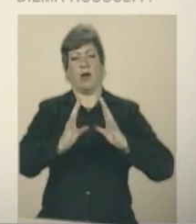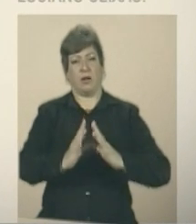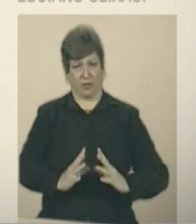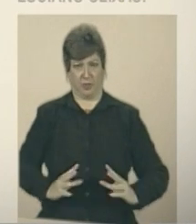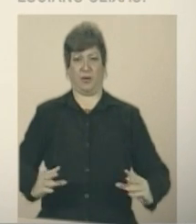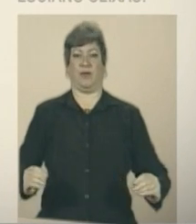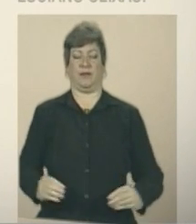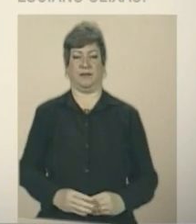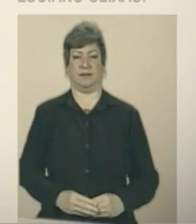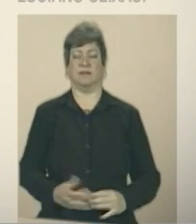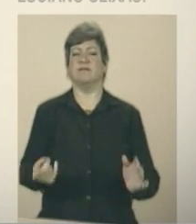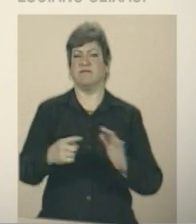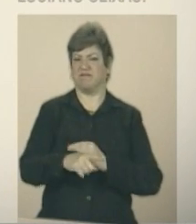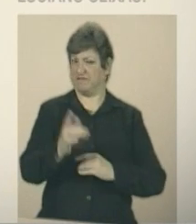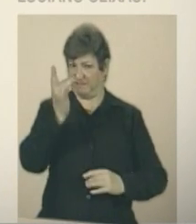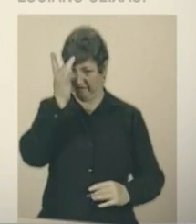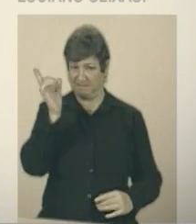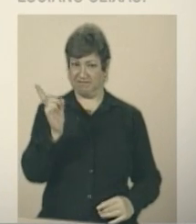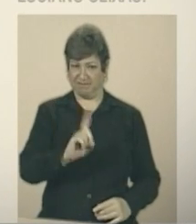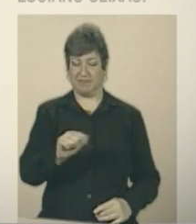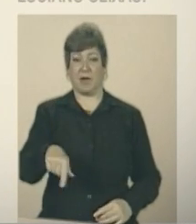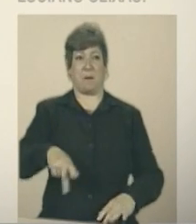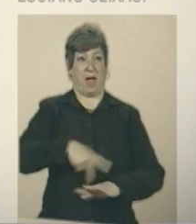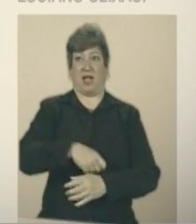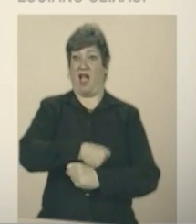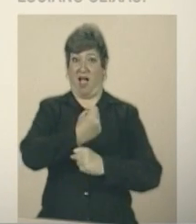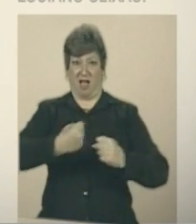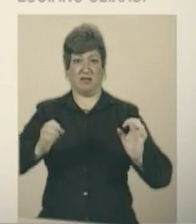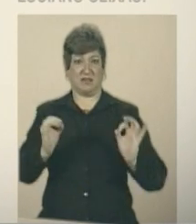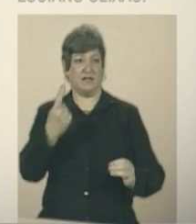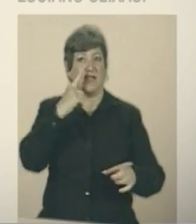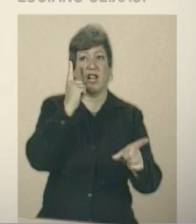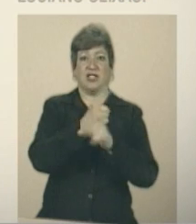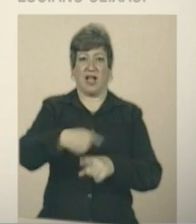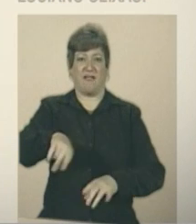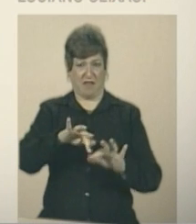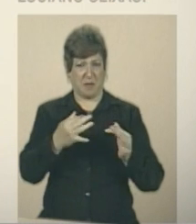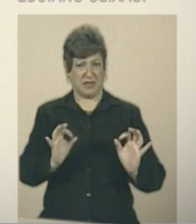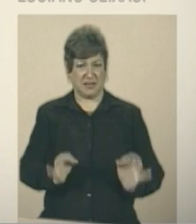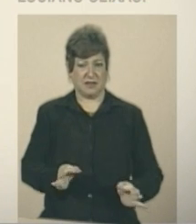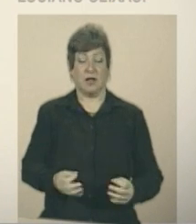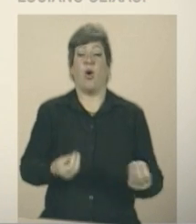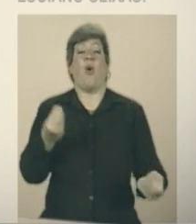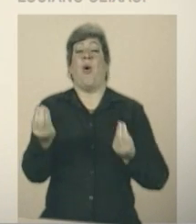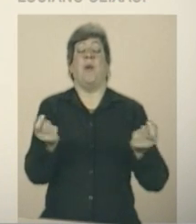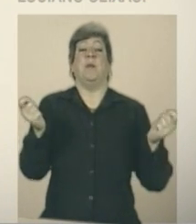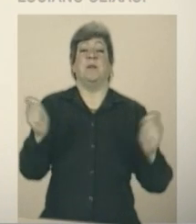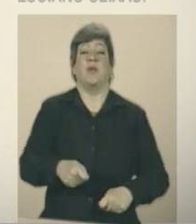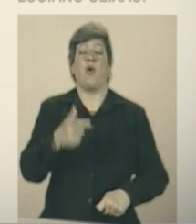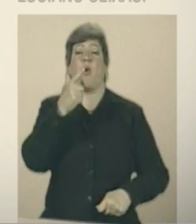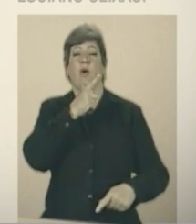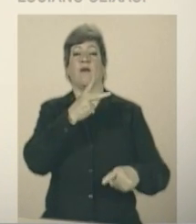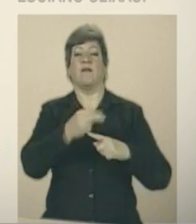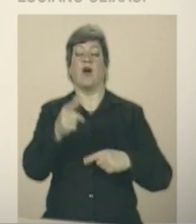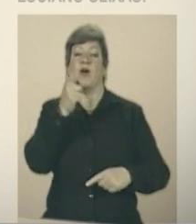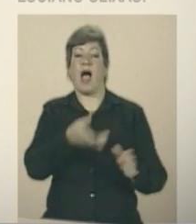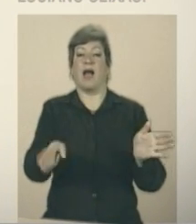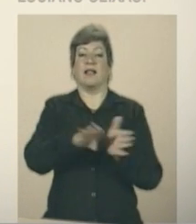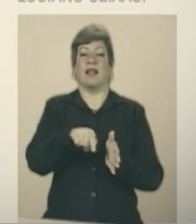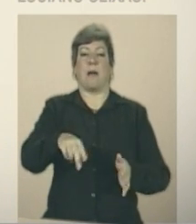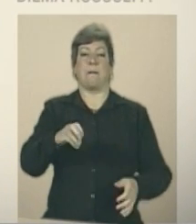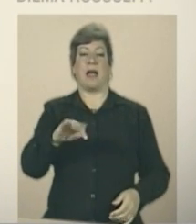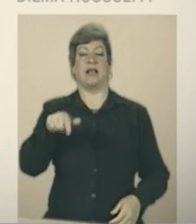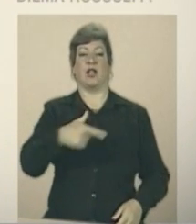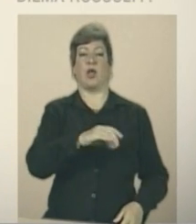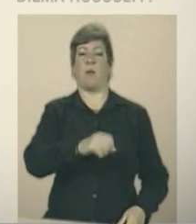pobres não deve ter sido fácil em um país do tamanho do Brasil essas famílias como foi possível superar a meta de 2011